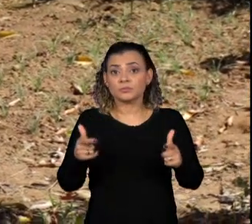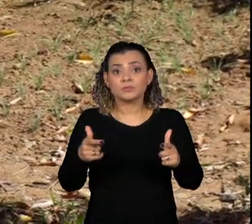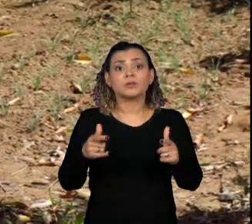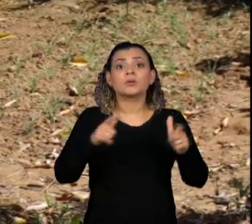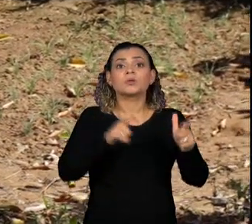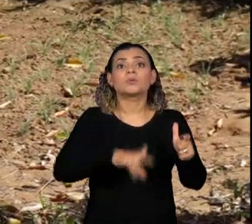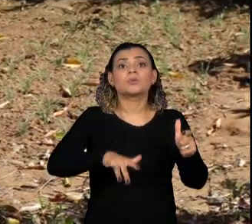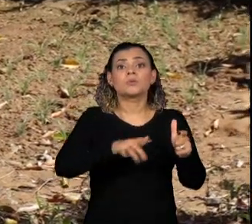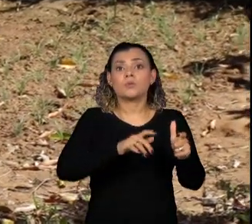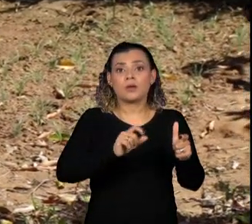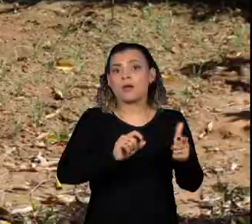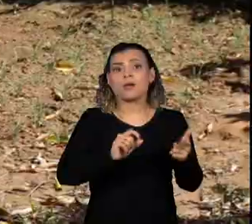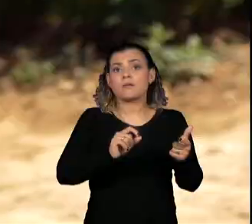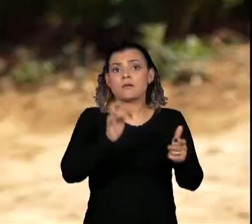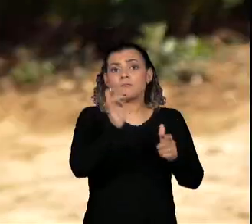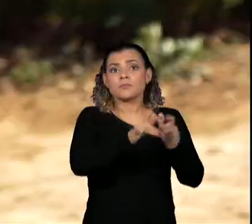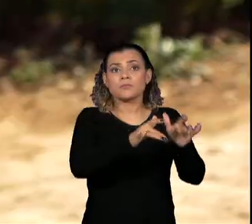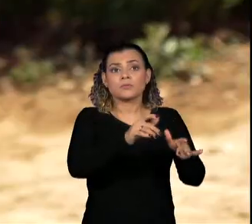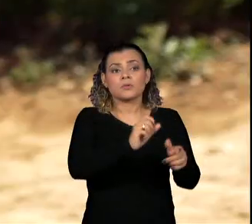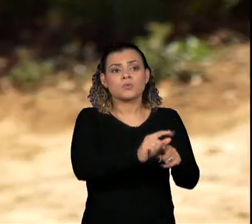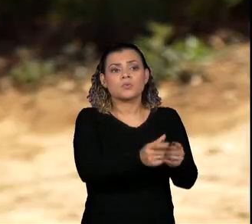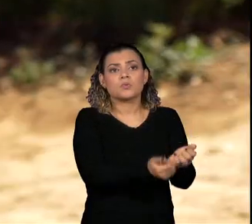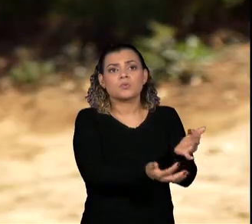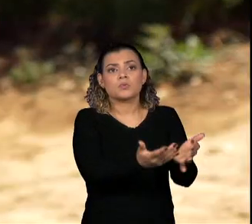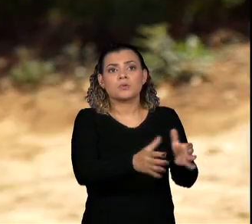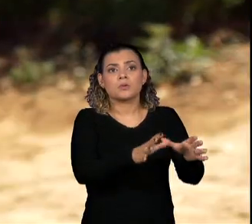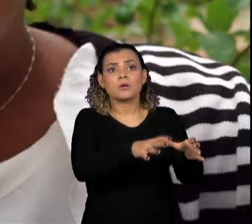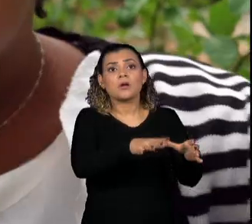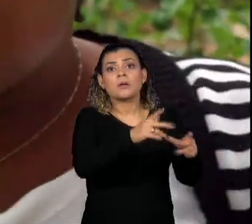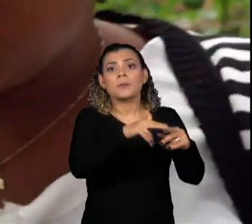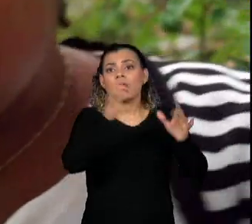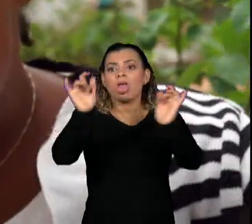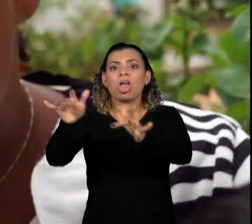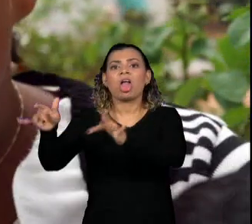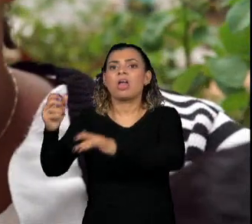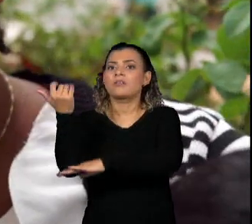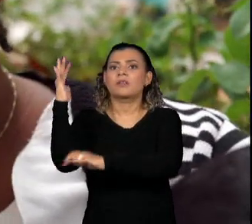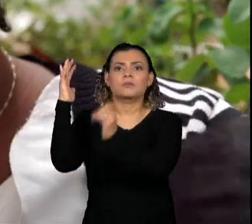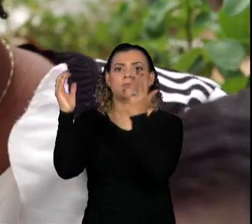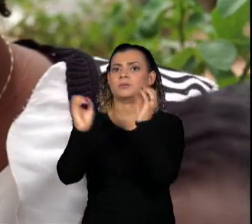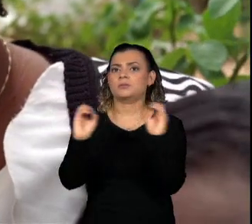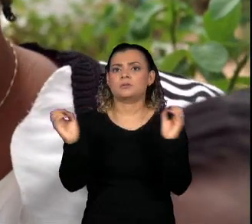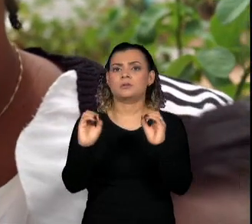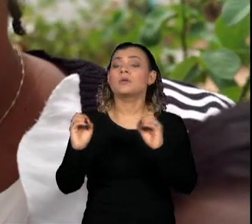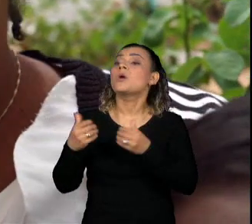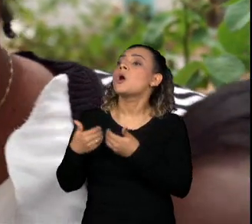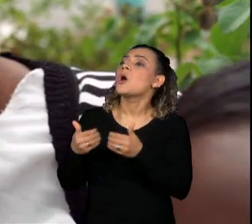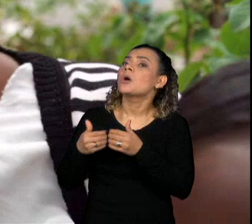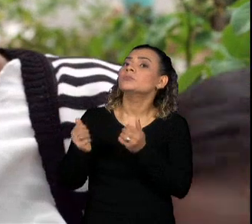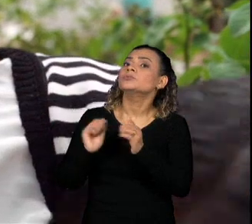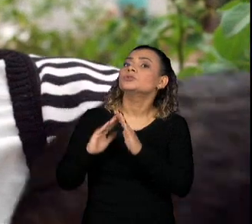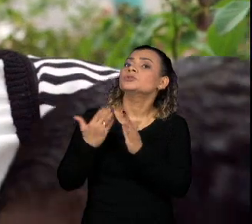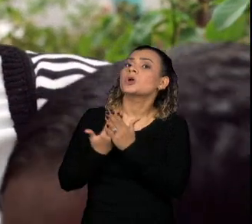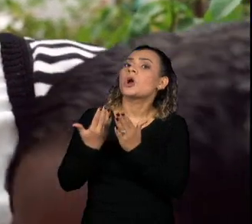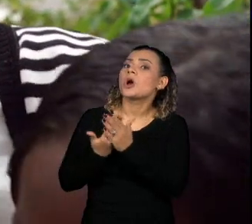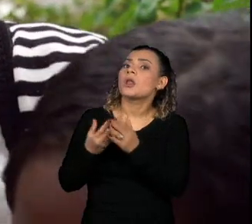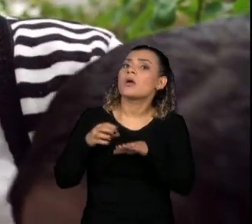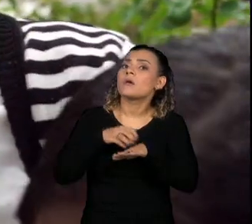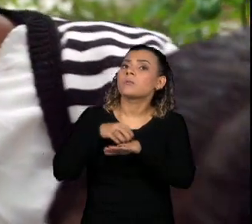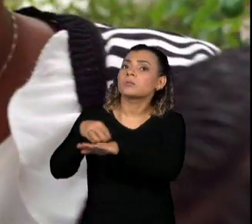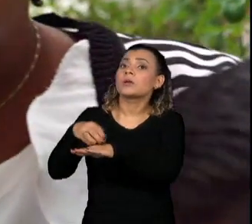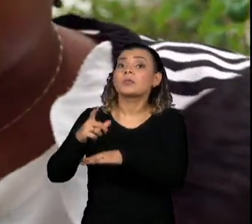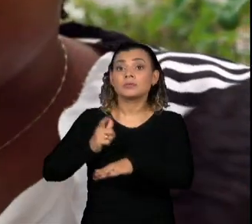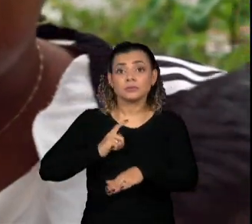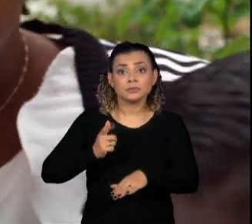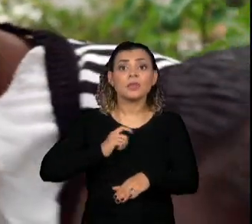ali, outros deixa escoar no meio da natureza, né? Então vocês precisam de um ônibus escolar também? A gente tem, mas novo, porque